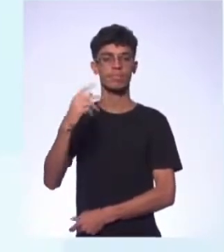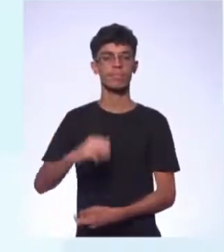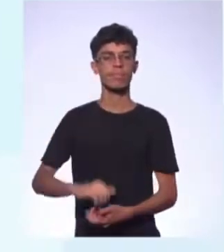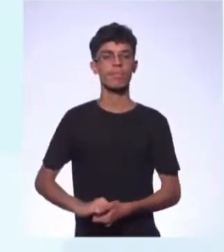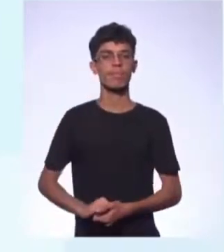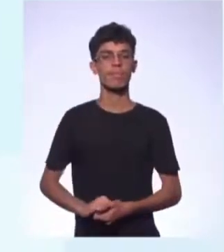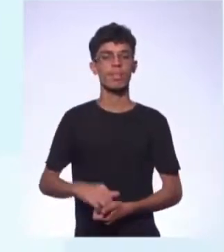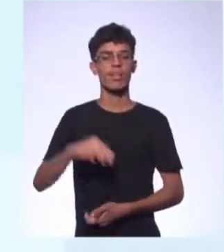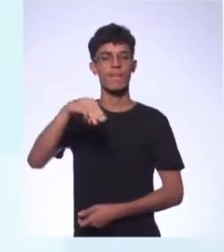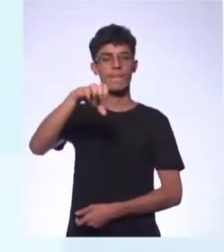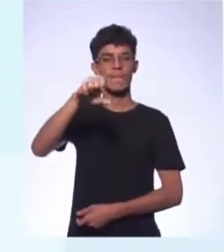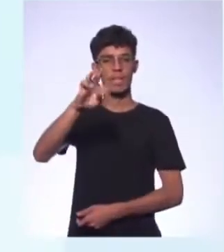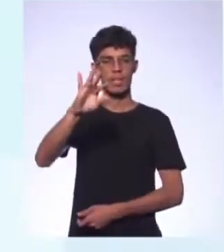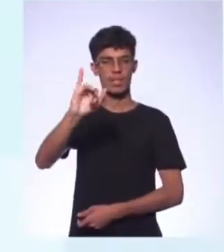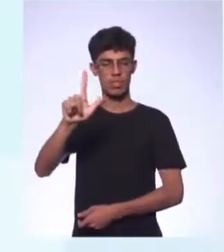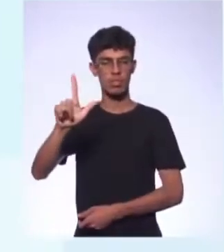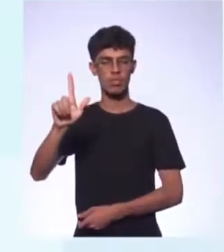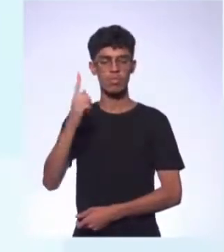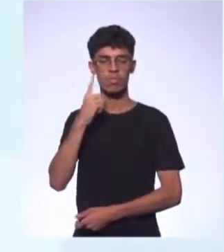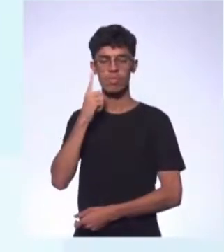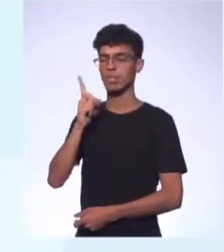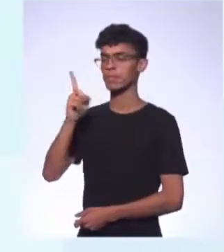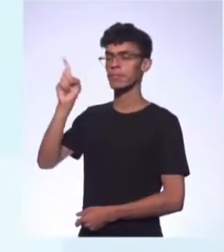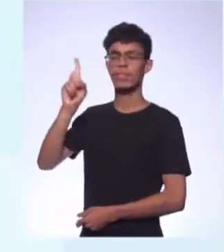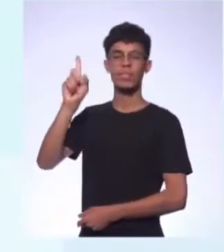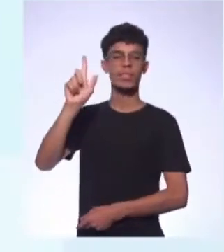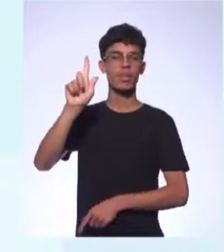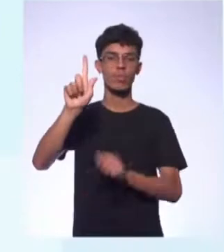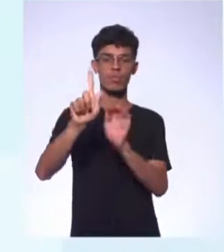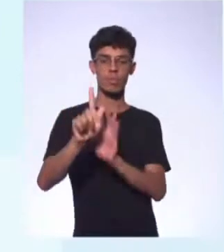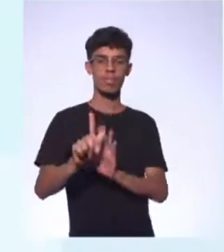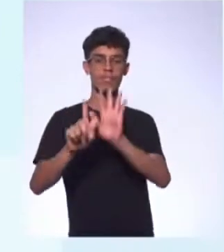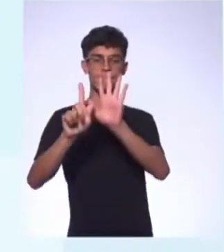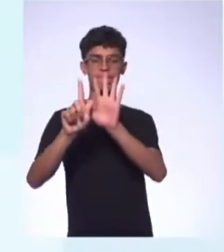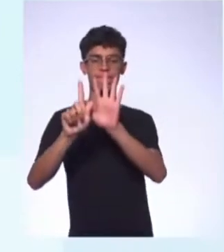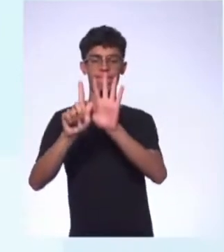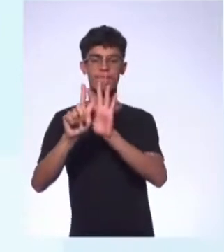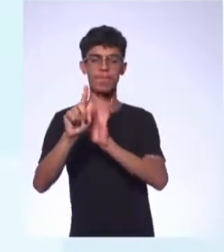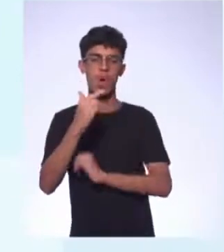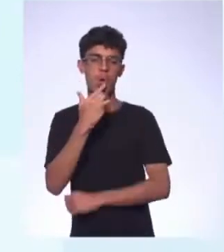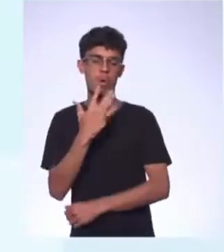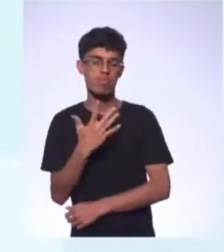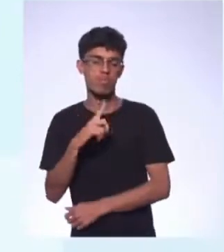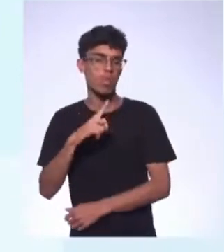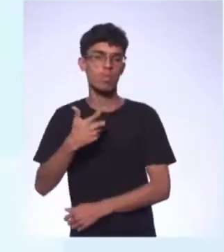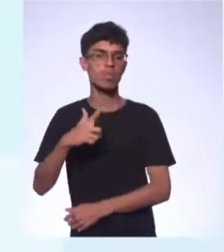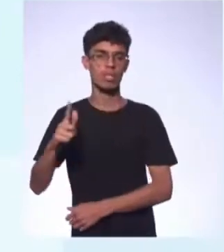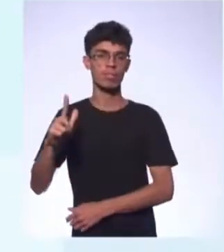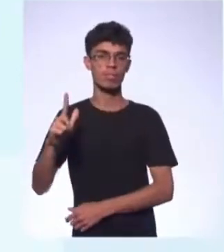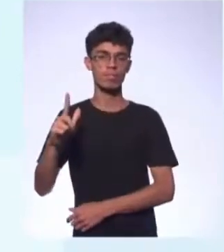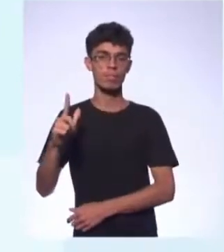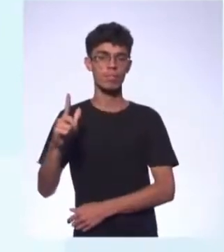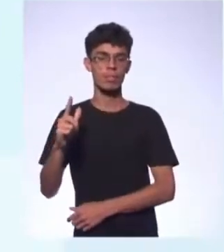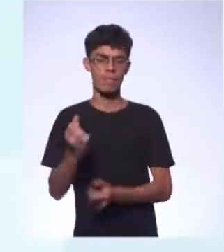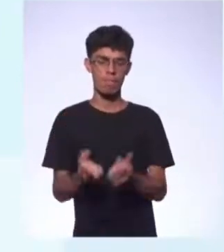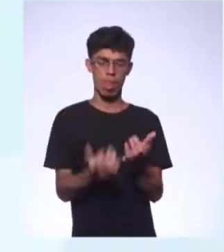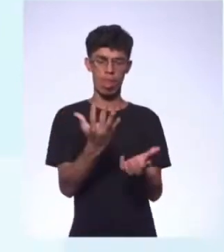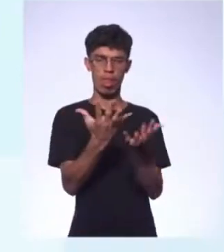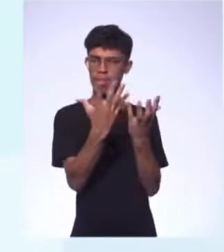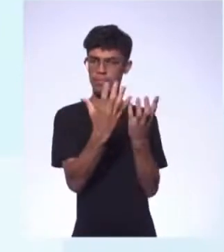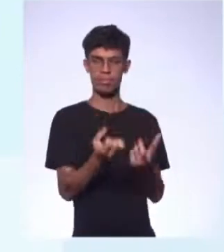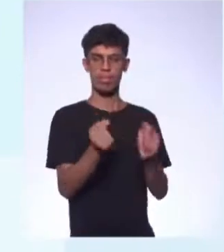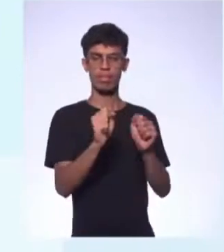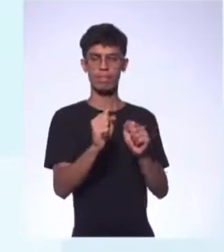Esse metilmercaptano é um gás incolor e inflamável, ok? E ele tem o